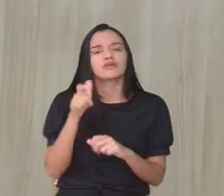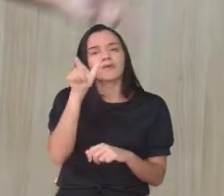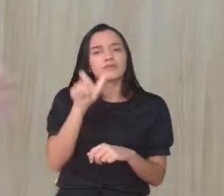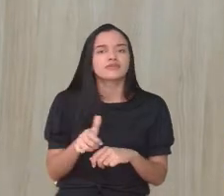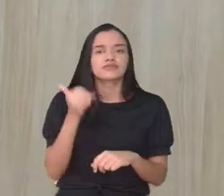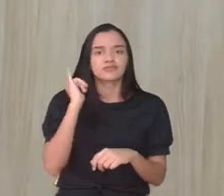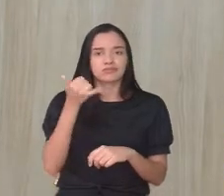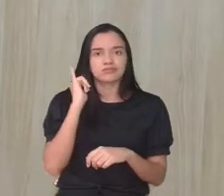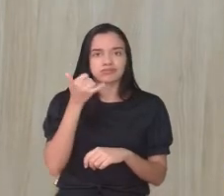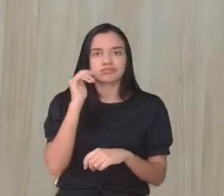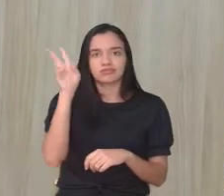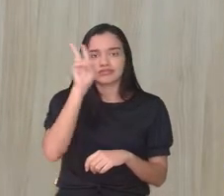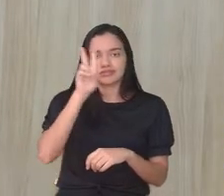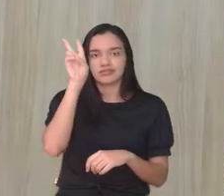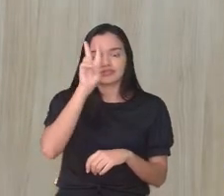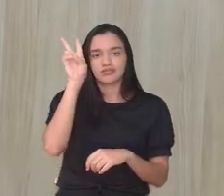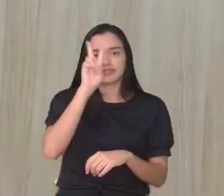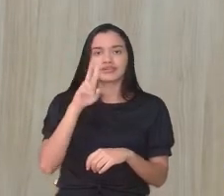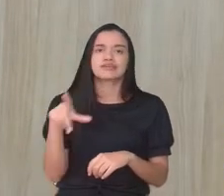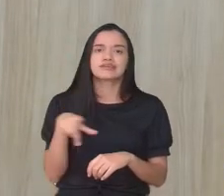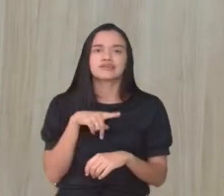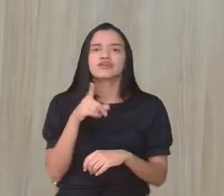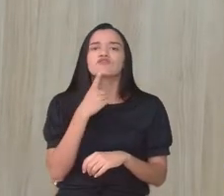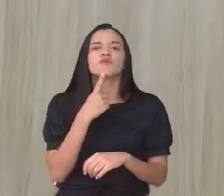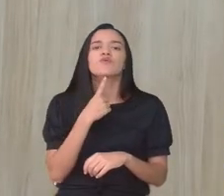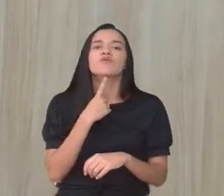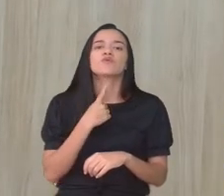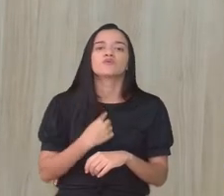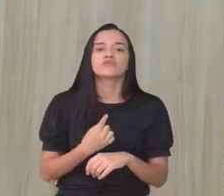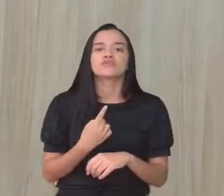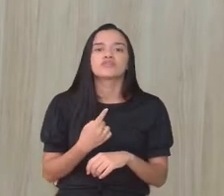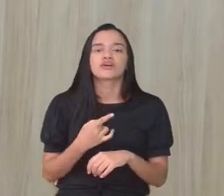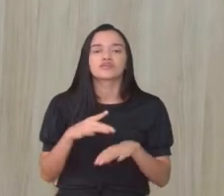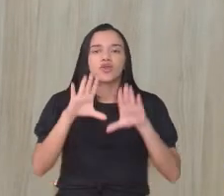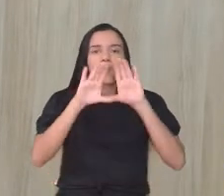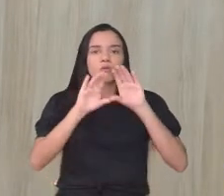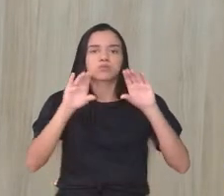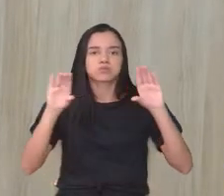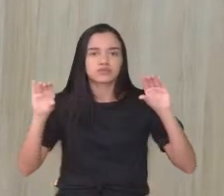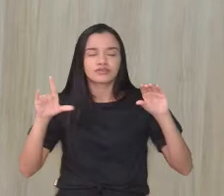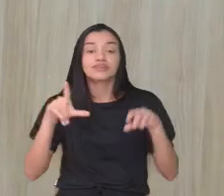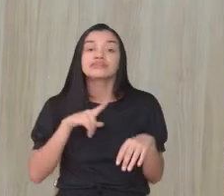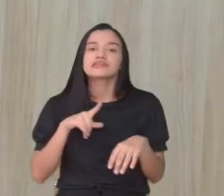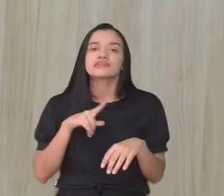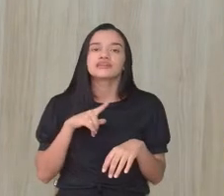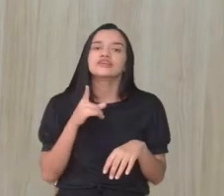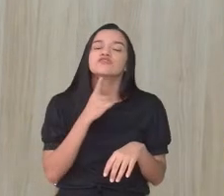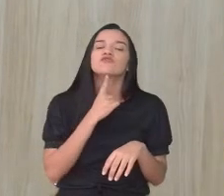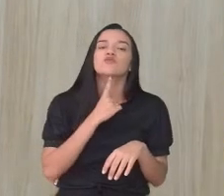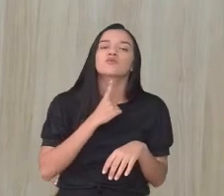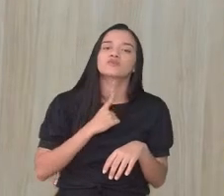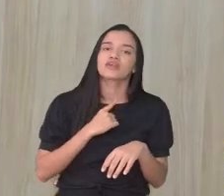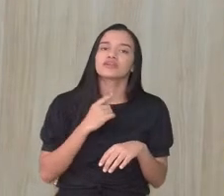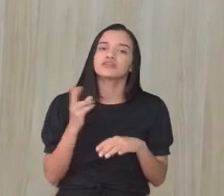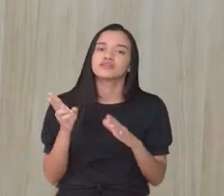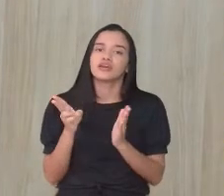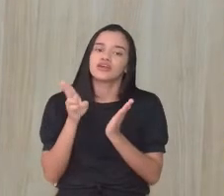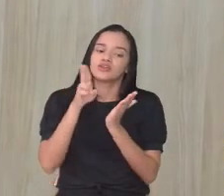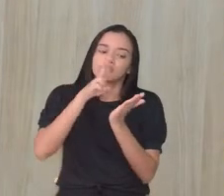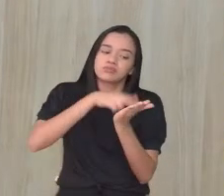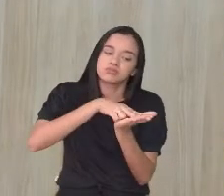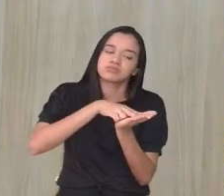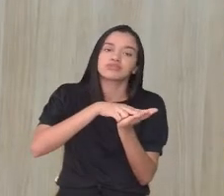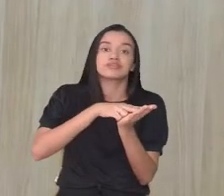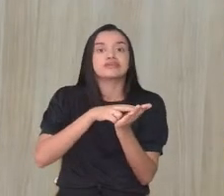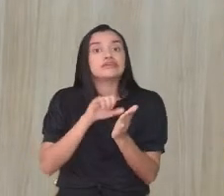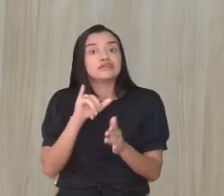por outra pessoa. Apenas tinha vontade de se deitar no sofá. Ela tinha vontade de se deitar no sofá, não era eu. Se